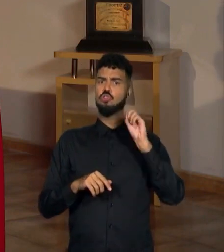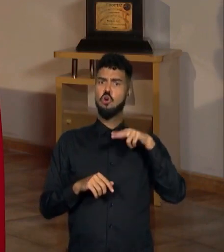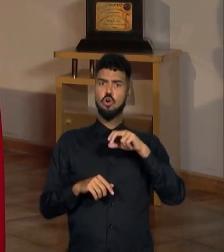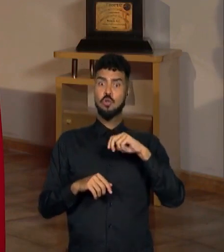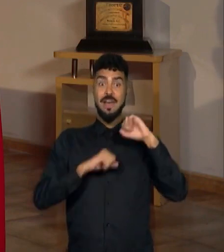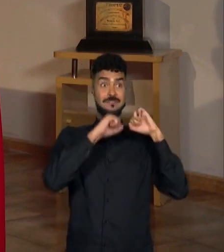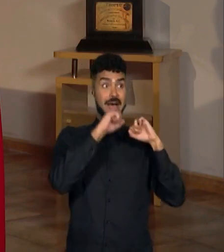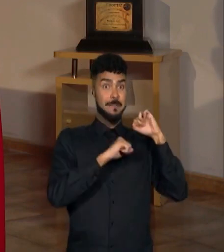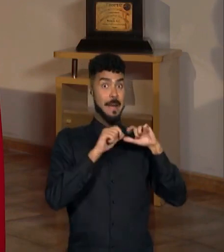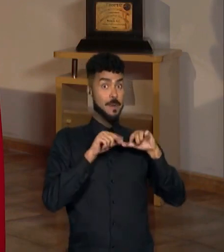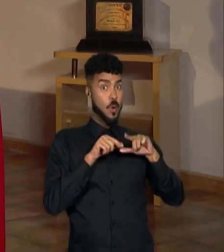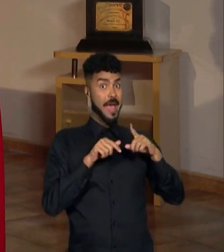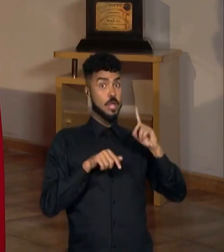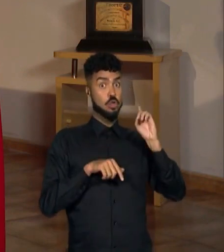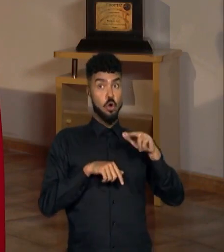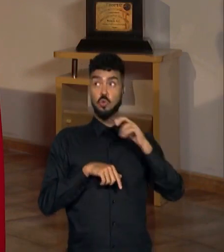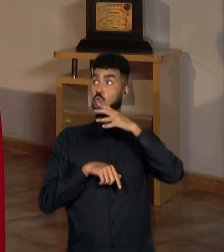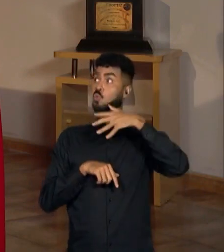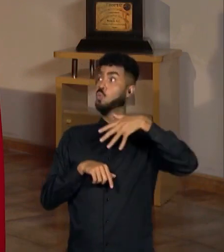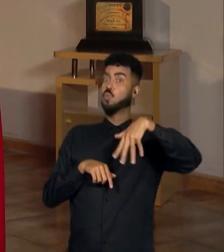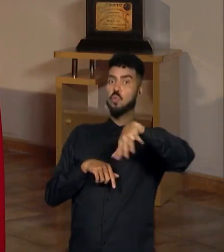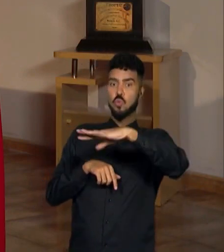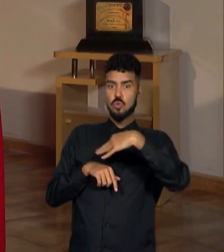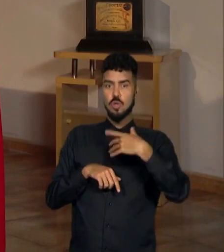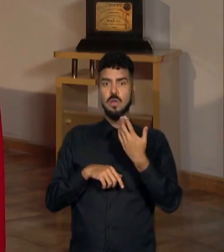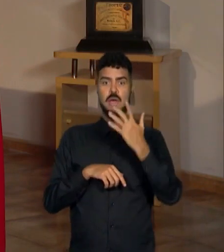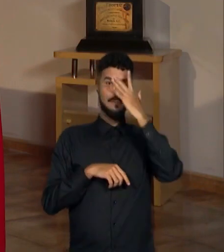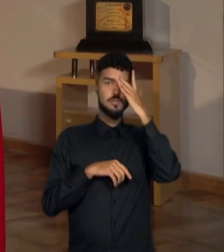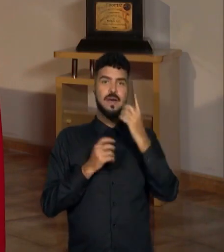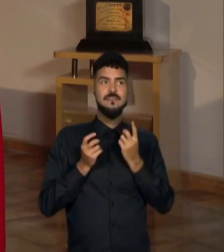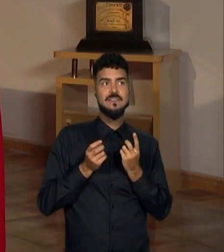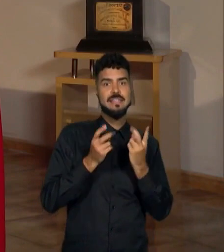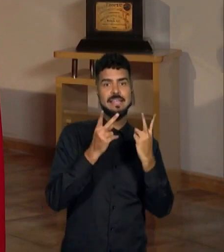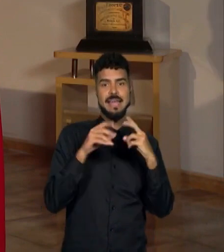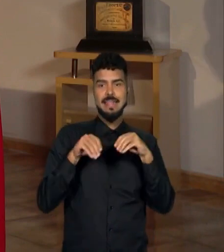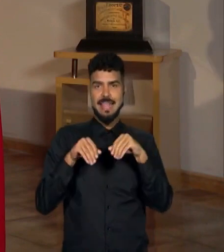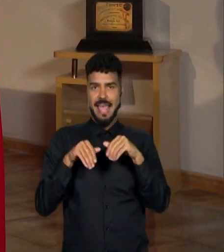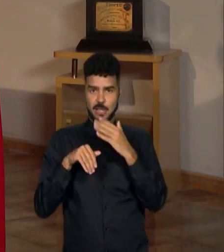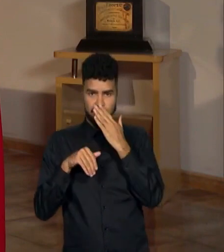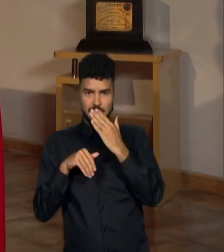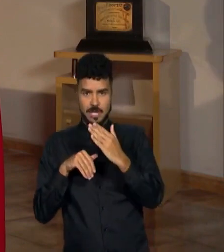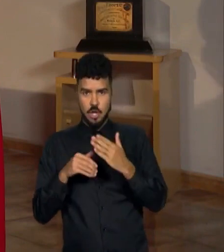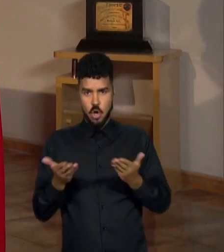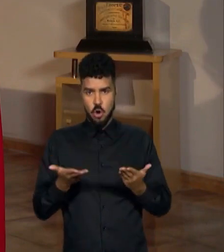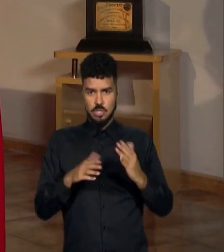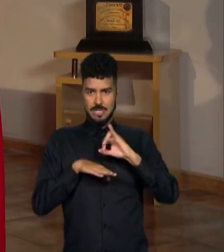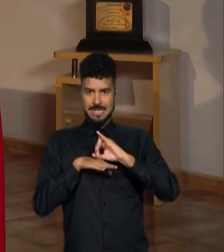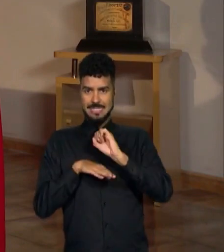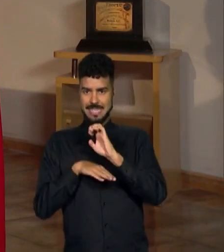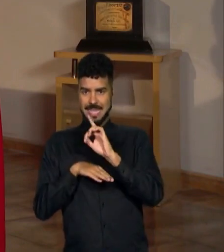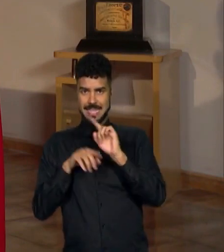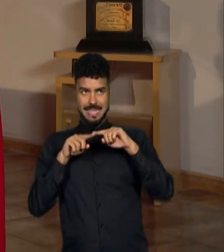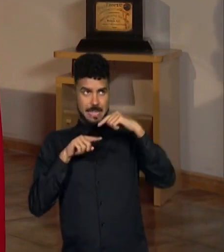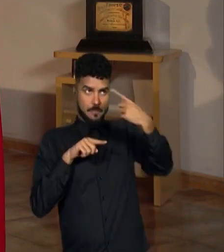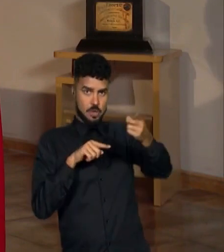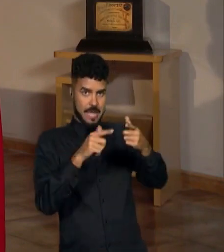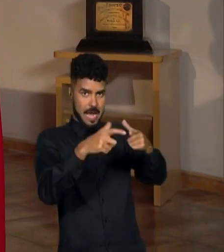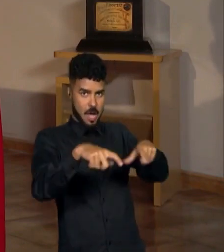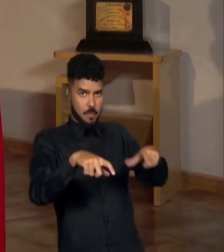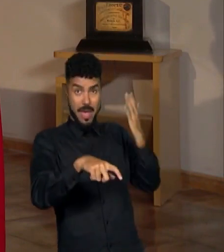Bangu. E como queriam vender o terreno daqui, de frente, onde hoje é a sede, ali embaixo, mas era o